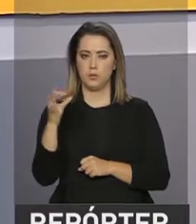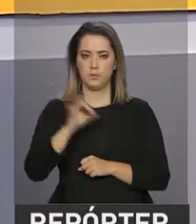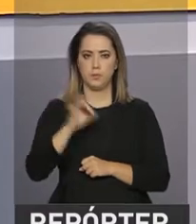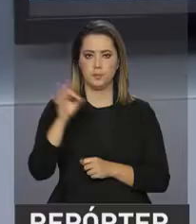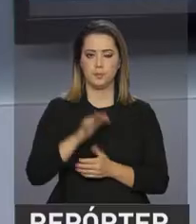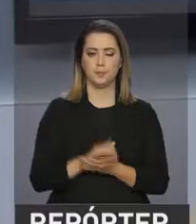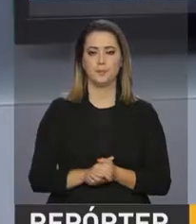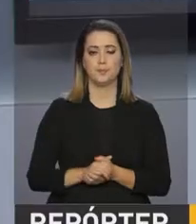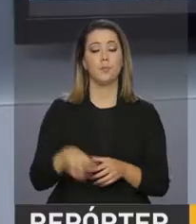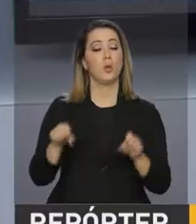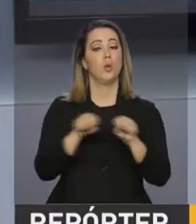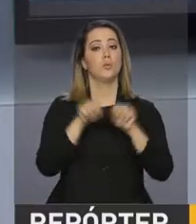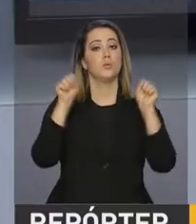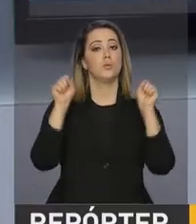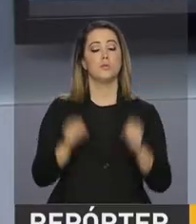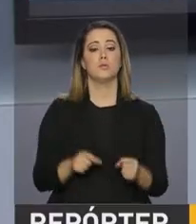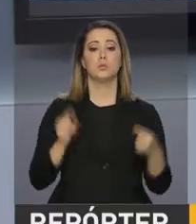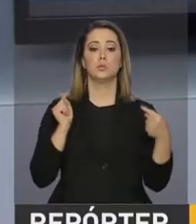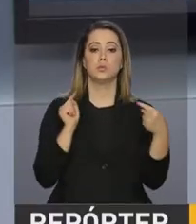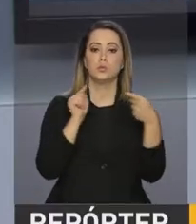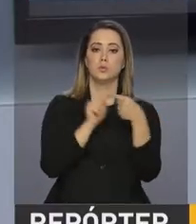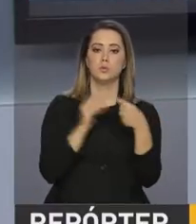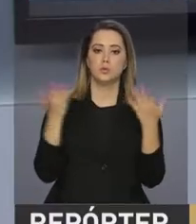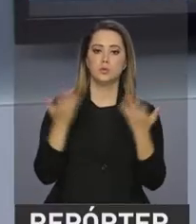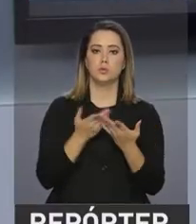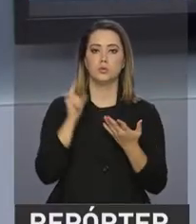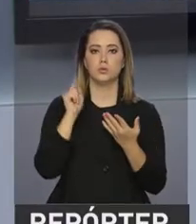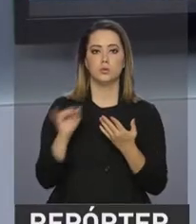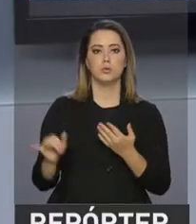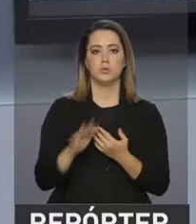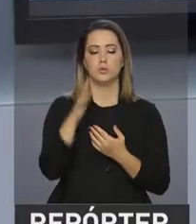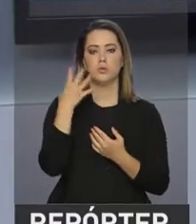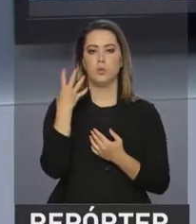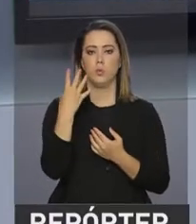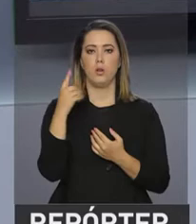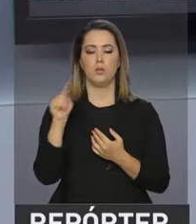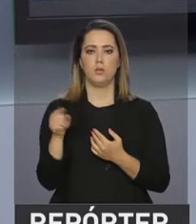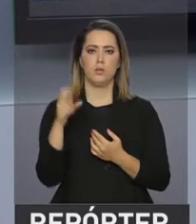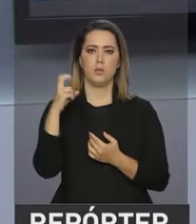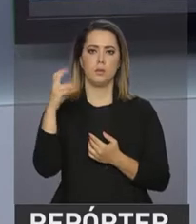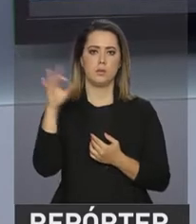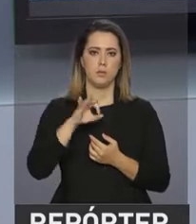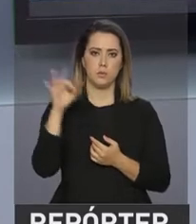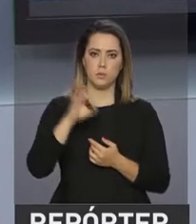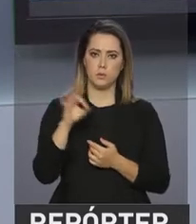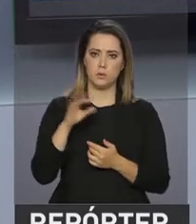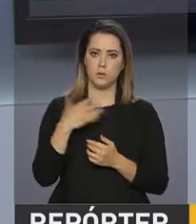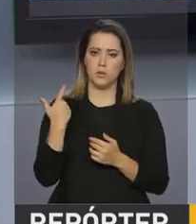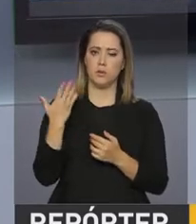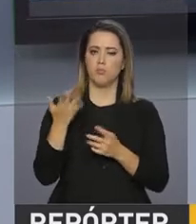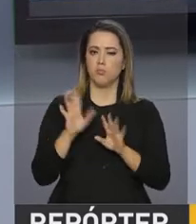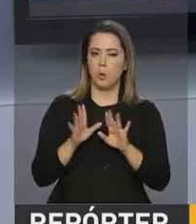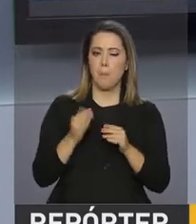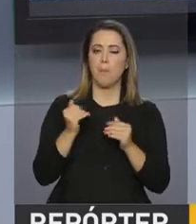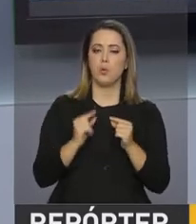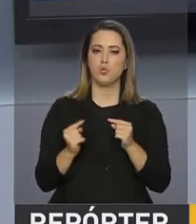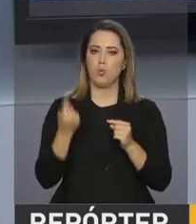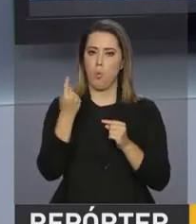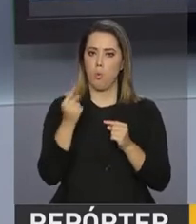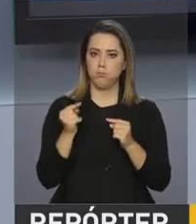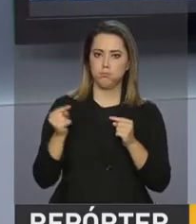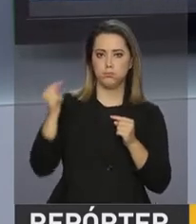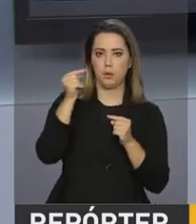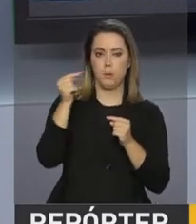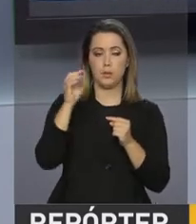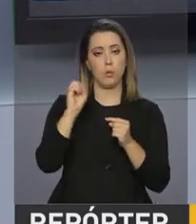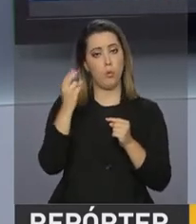0,24%. No sistema de metas, o objetivo atual é a inflação em 4,5%, com a faixa de tolerância de